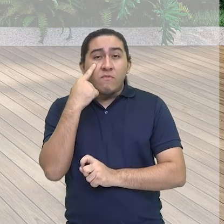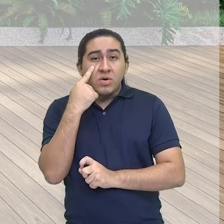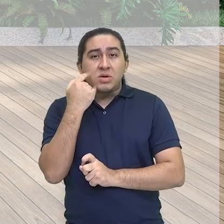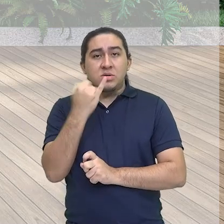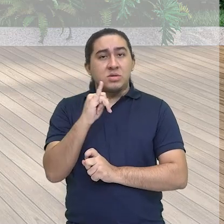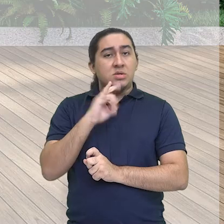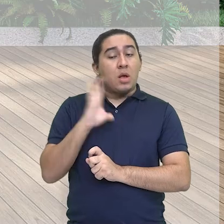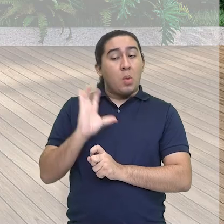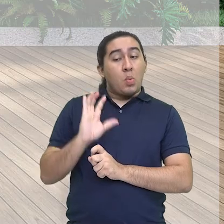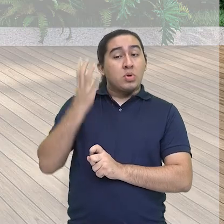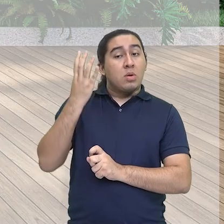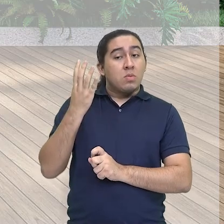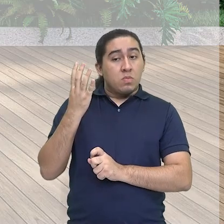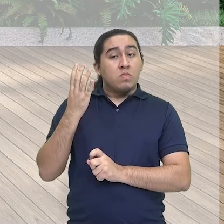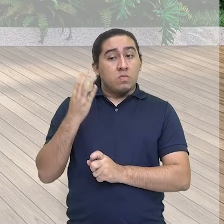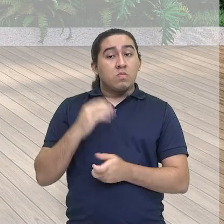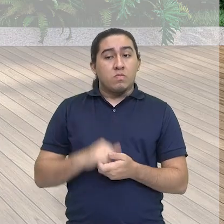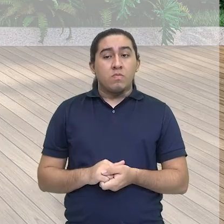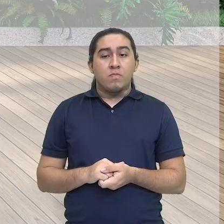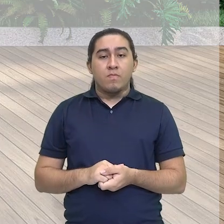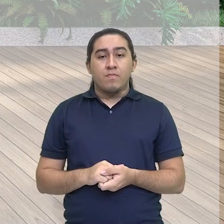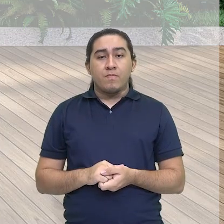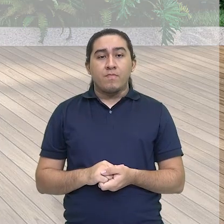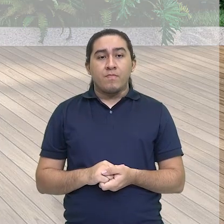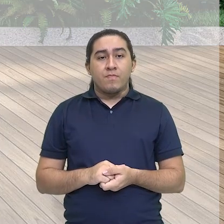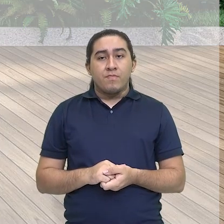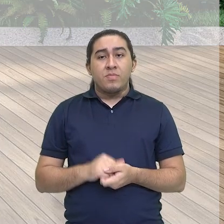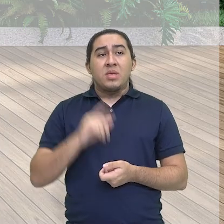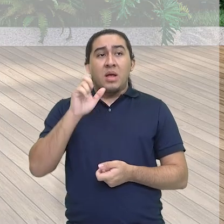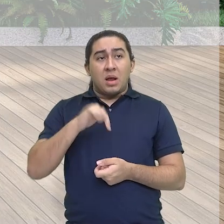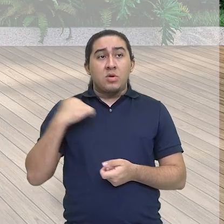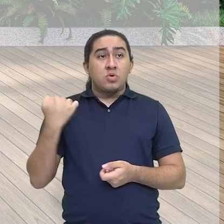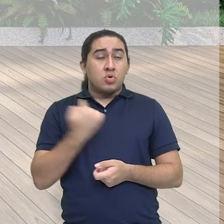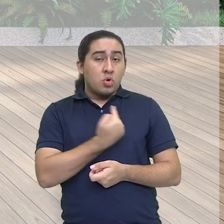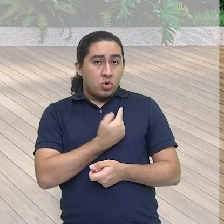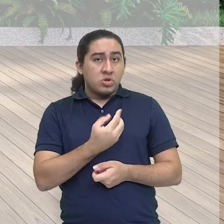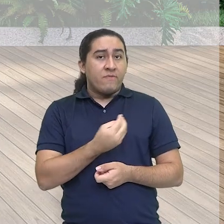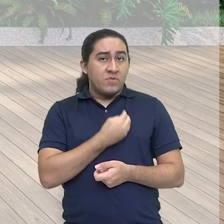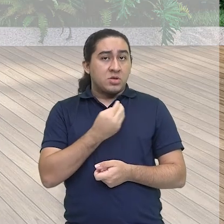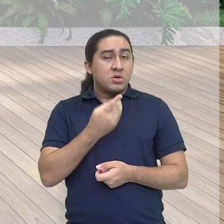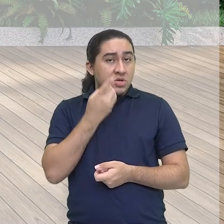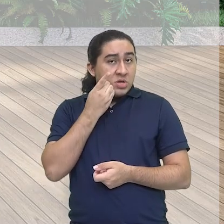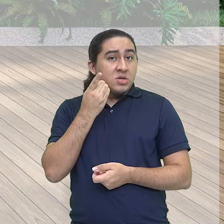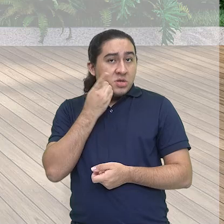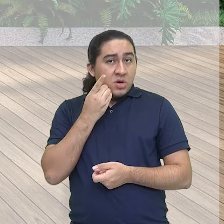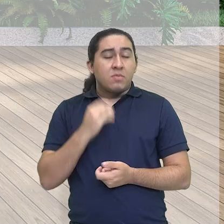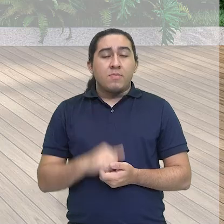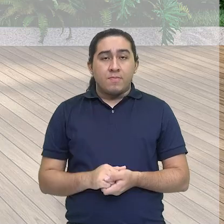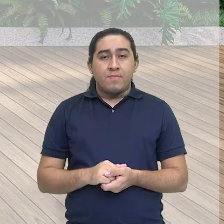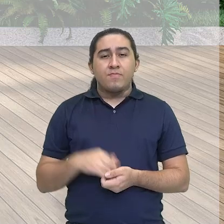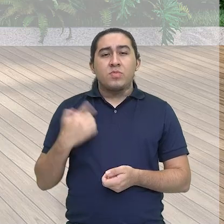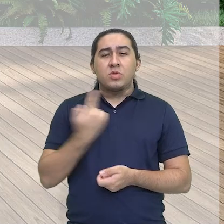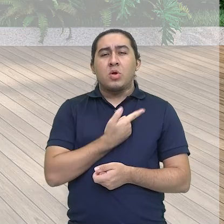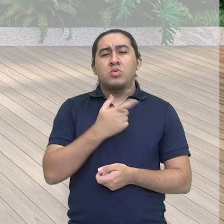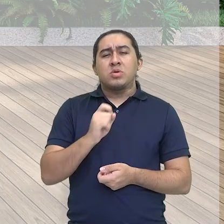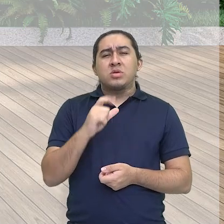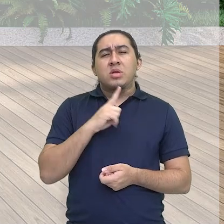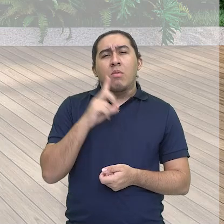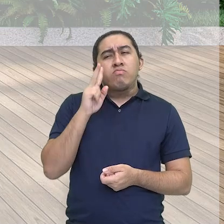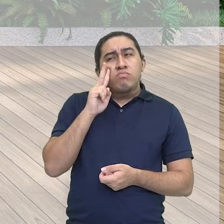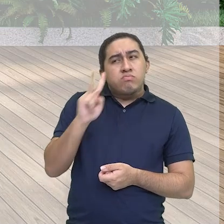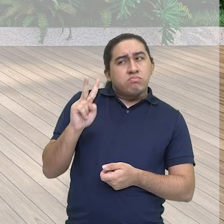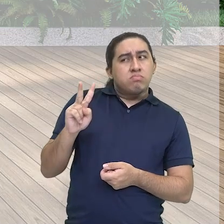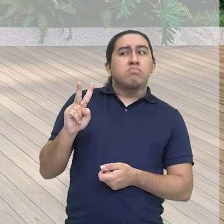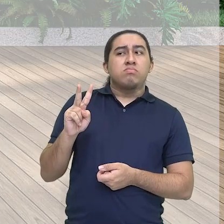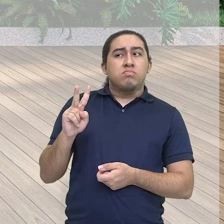está acontecendo algo. Isso é da nossa vida cotidiana, né? A gente levantar suspeitas